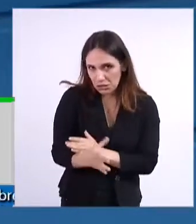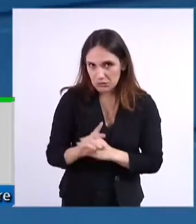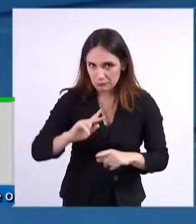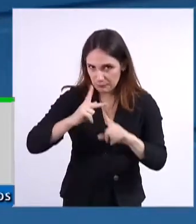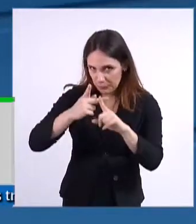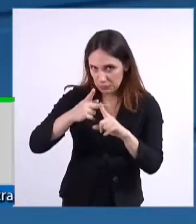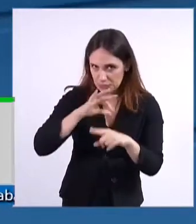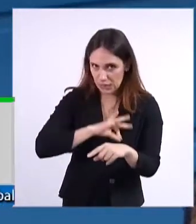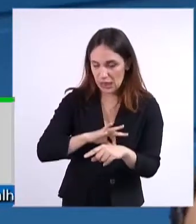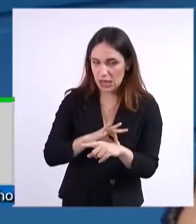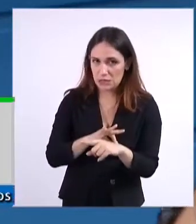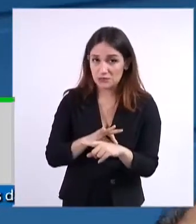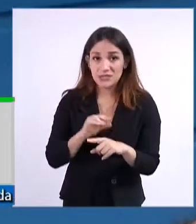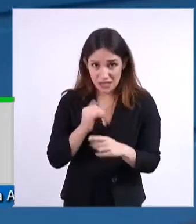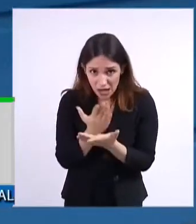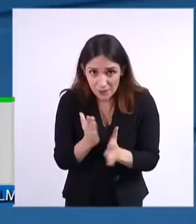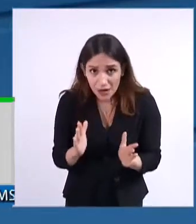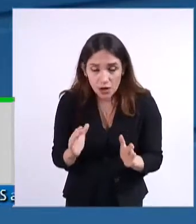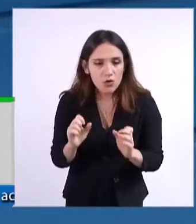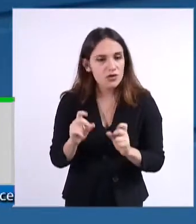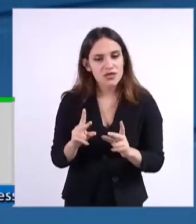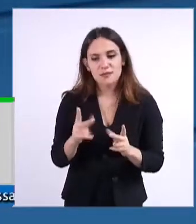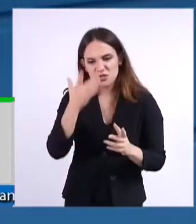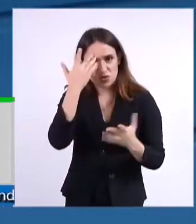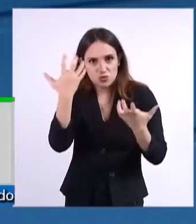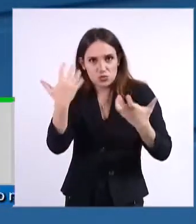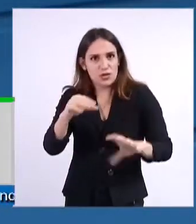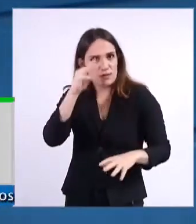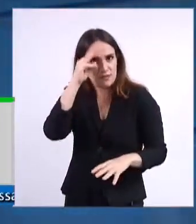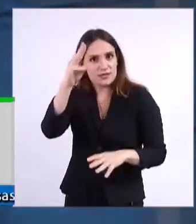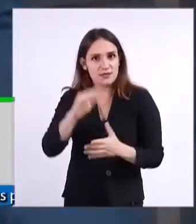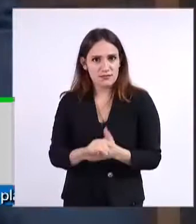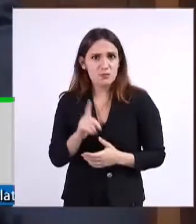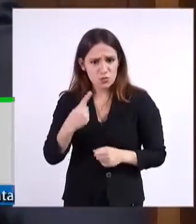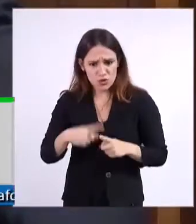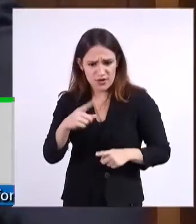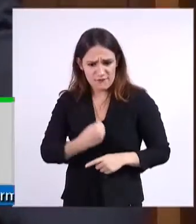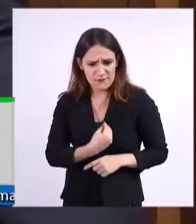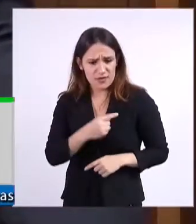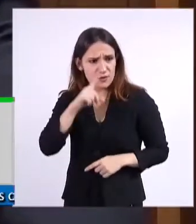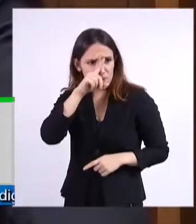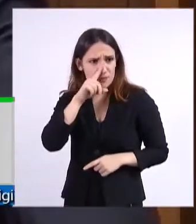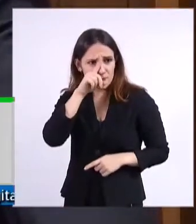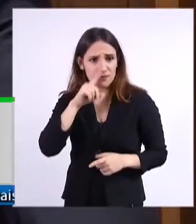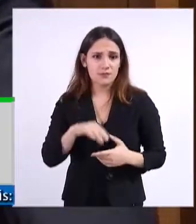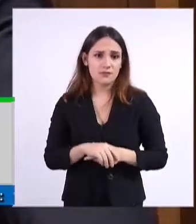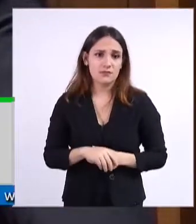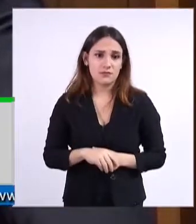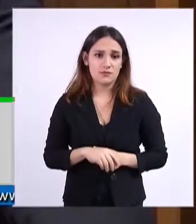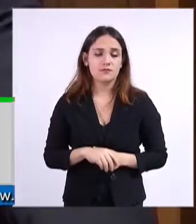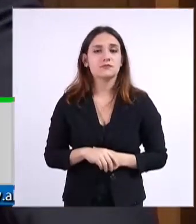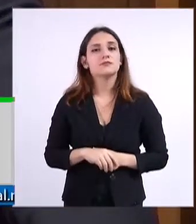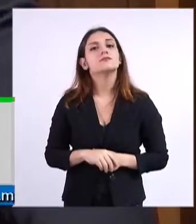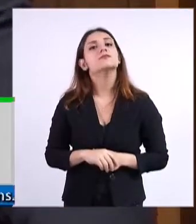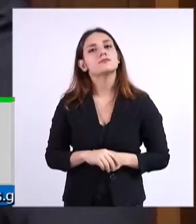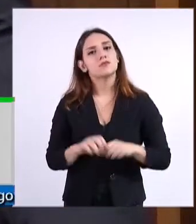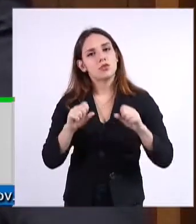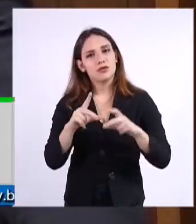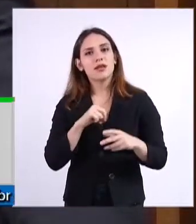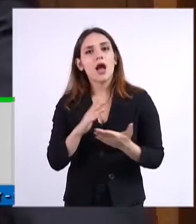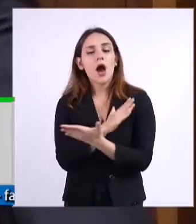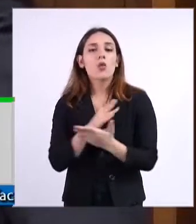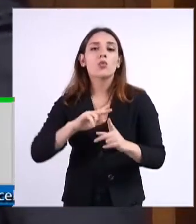da carreira militar, ninguém mais vai querer ser militar. Quem vai querer arriscar sua vida? Vou citar aqui algumas das peculiaridades da